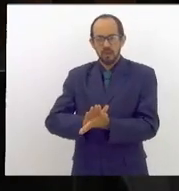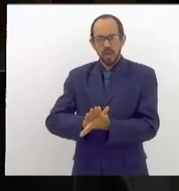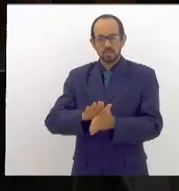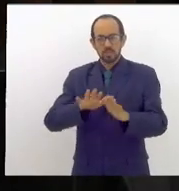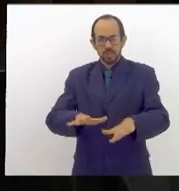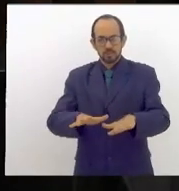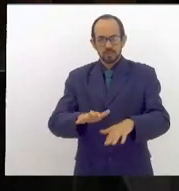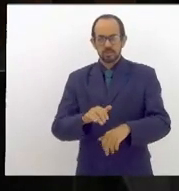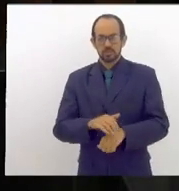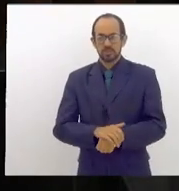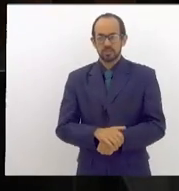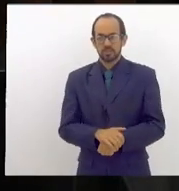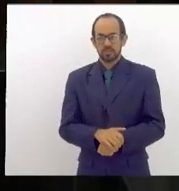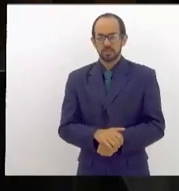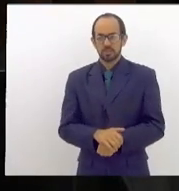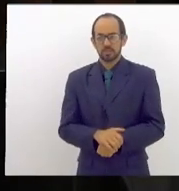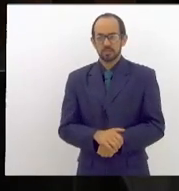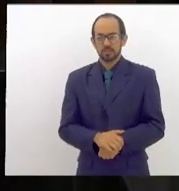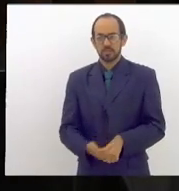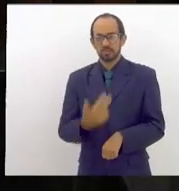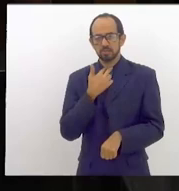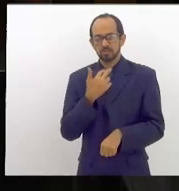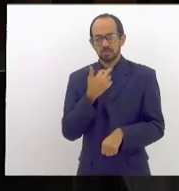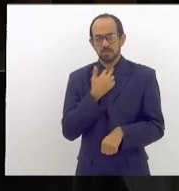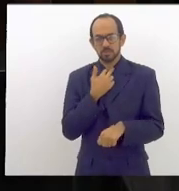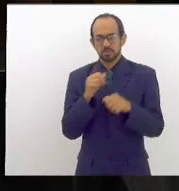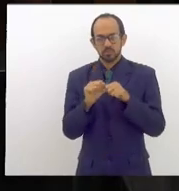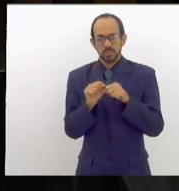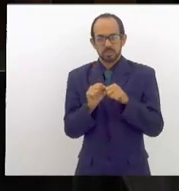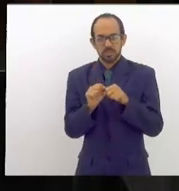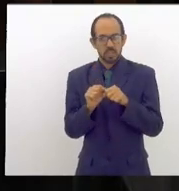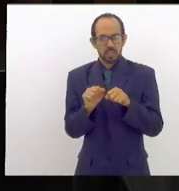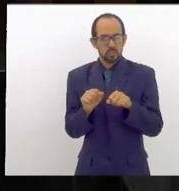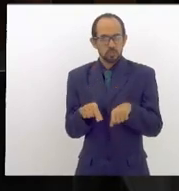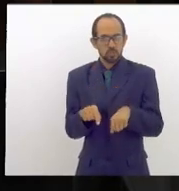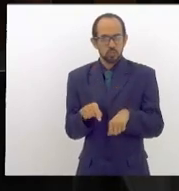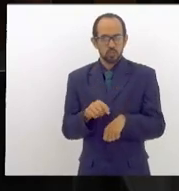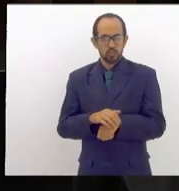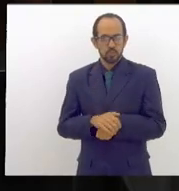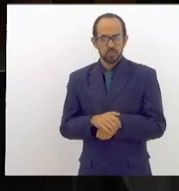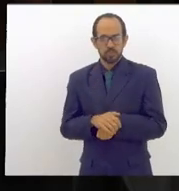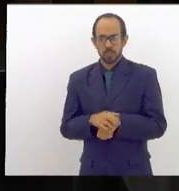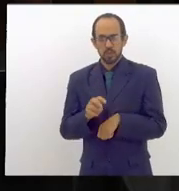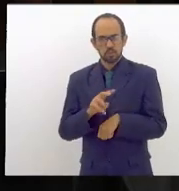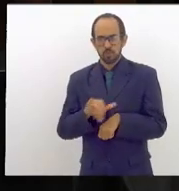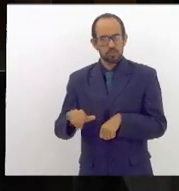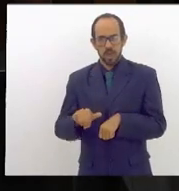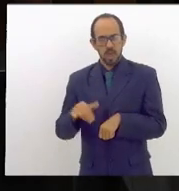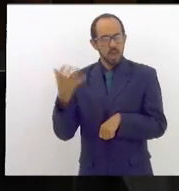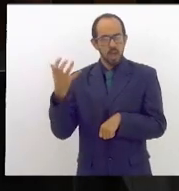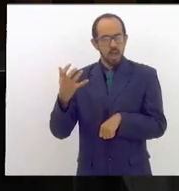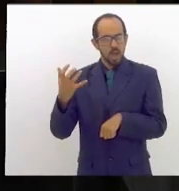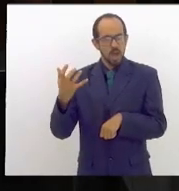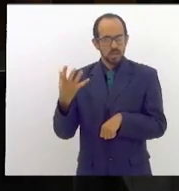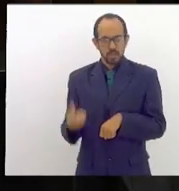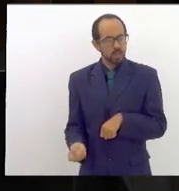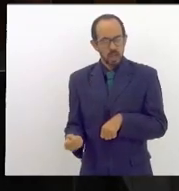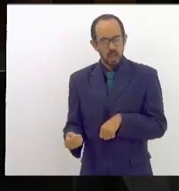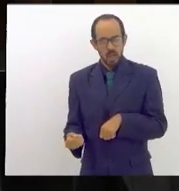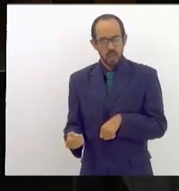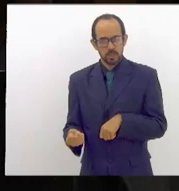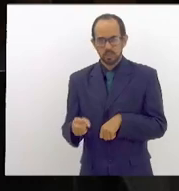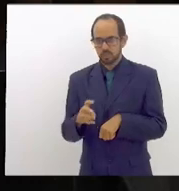não dá para praticar uma covardia que nem essa nós não vamos referendar nós não vamos entregar barato